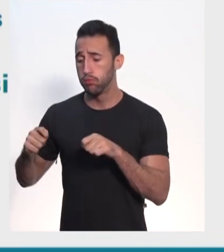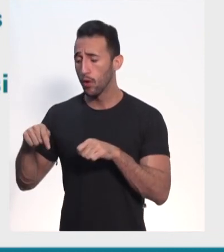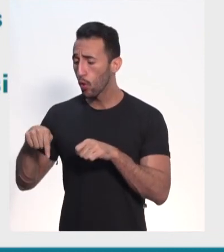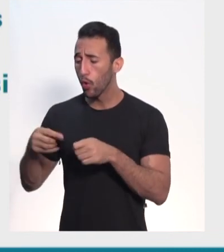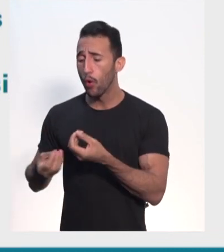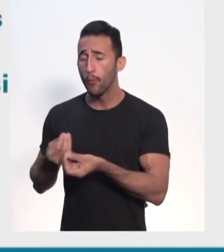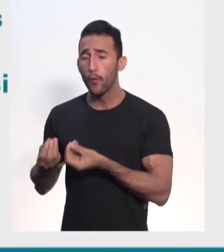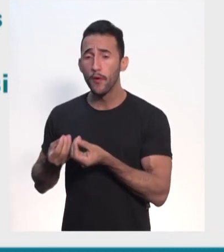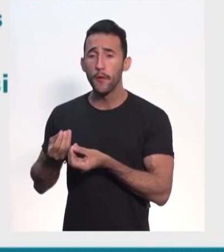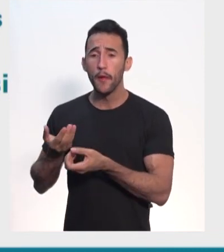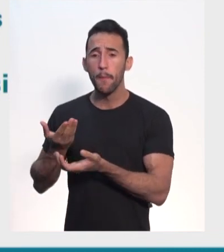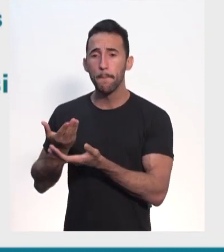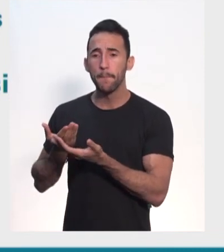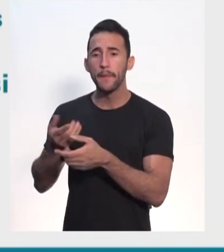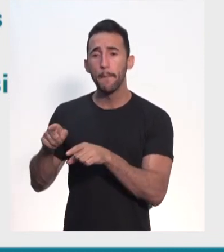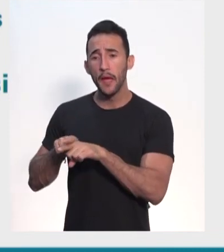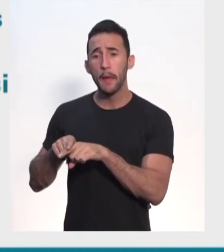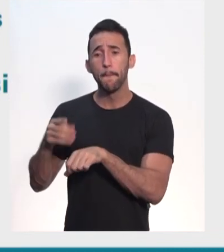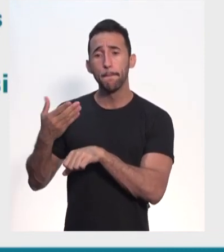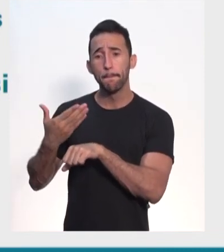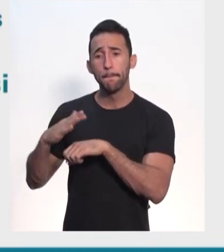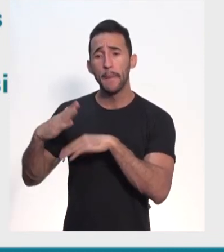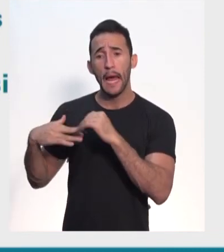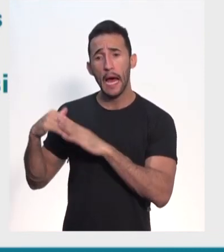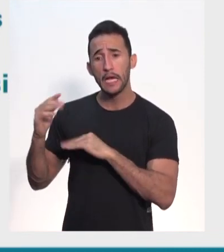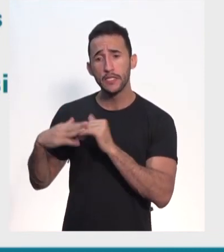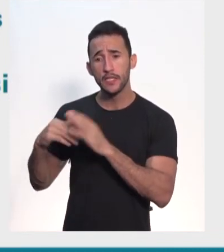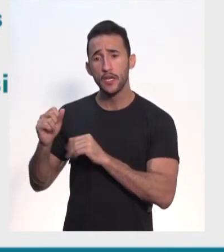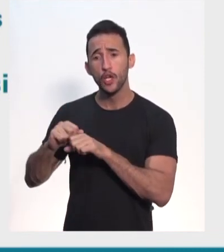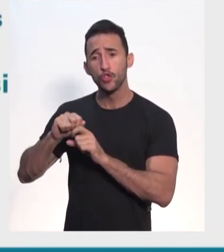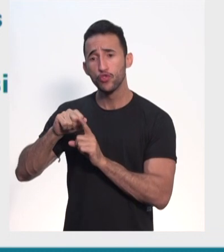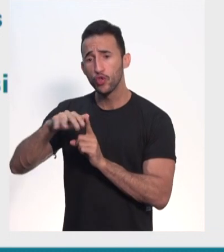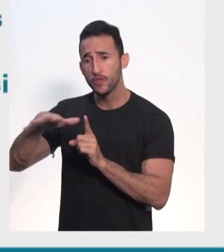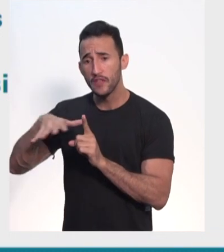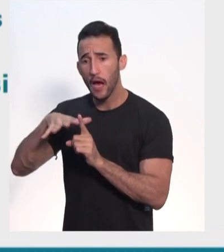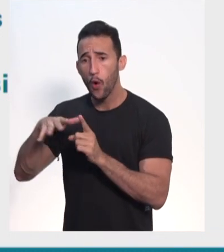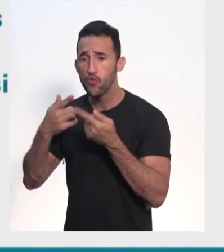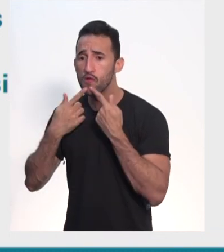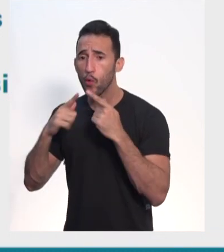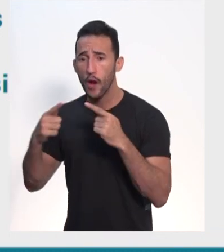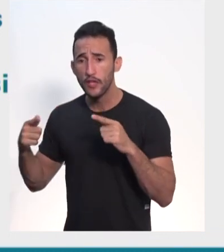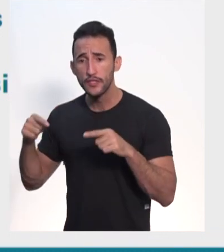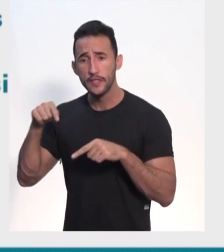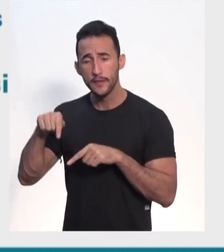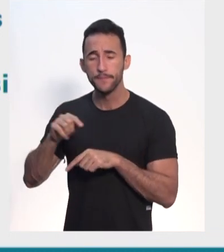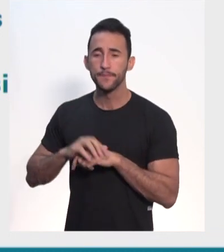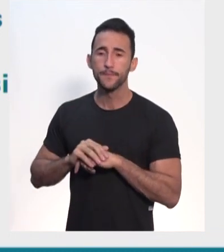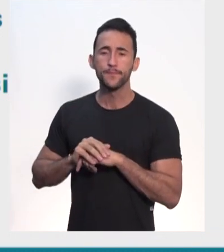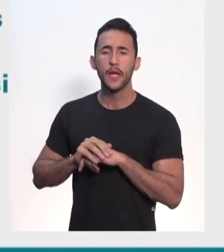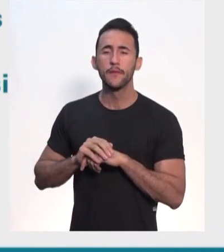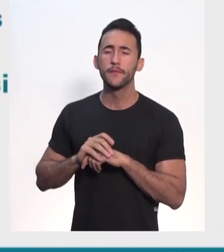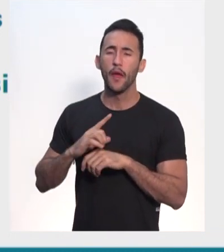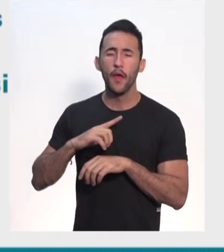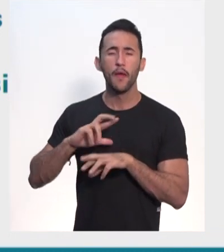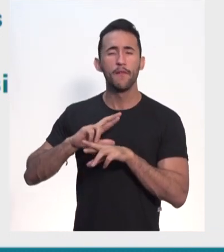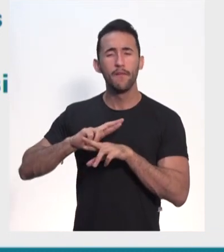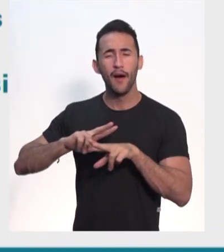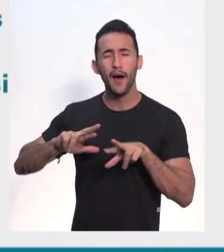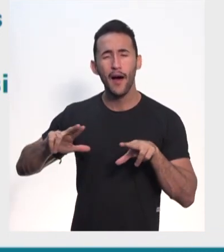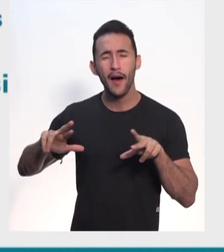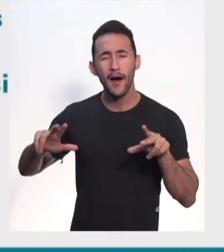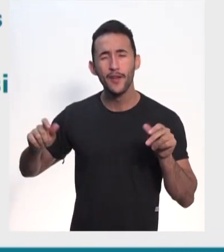dos negócios, é a língua para quem quer viajar, e é muito importante também,